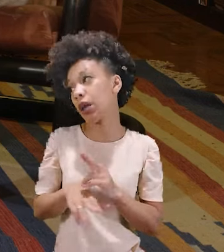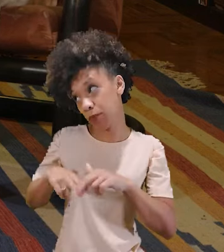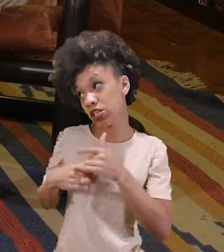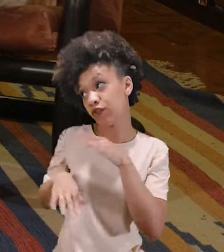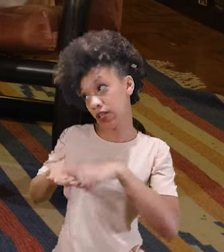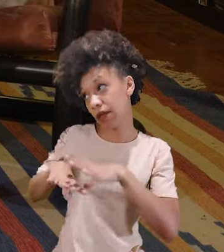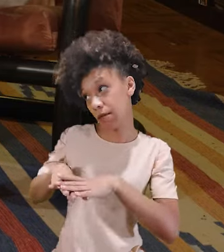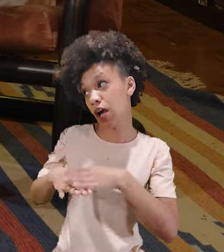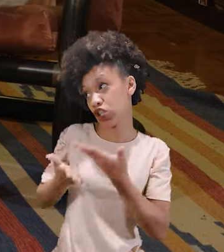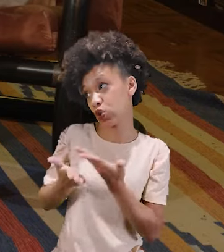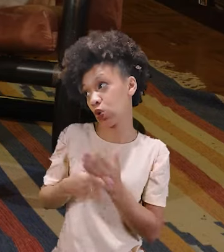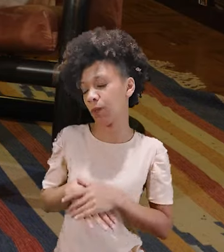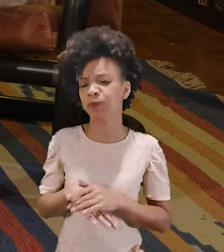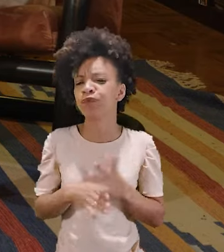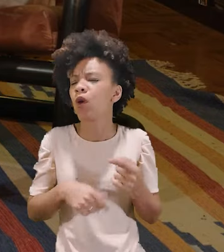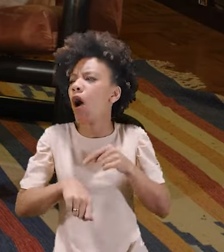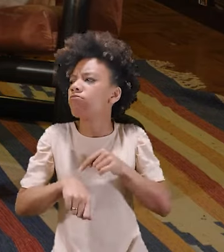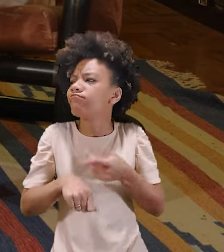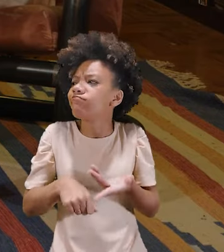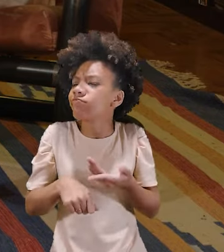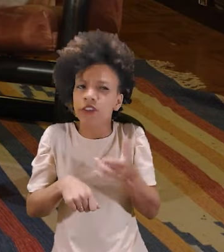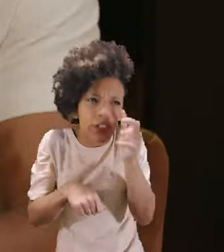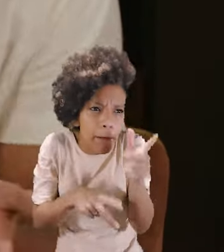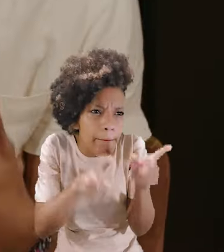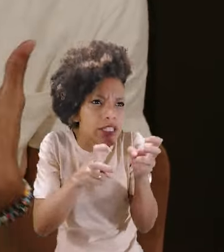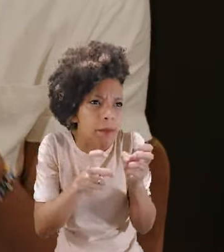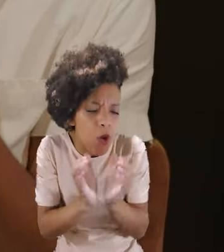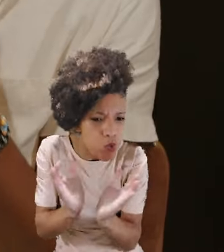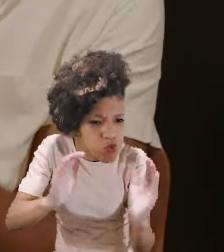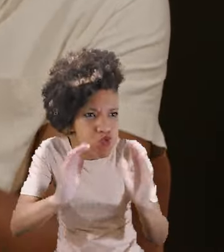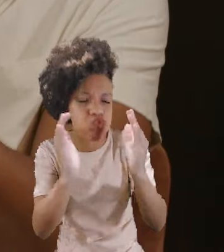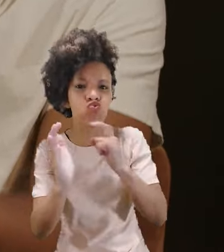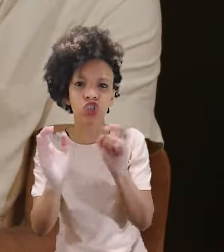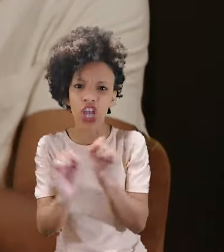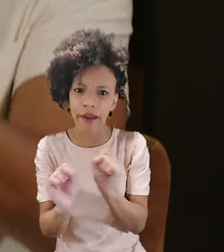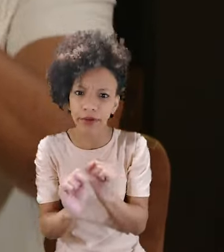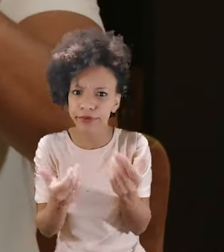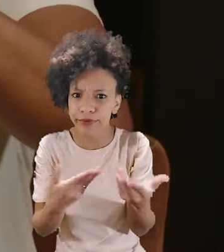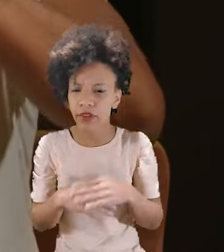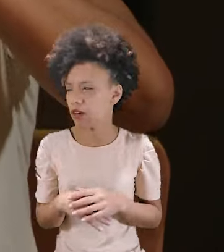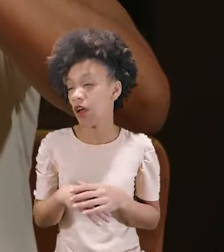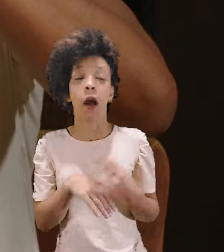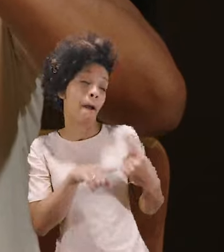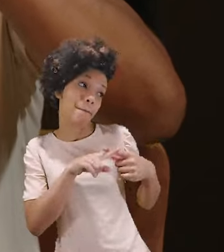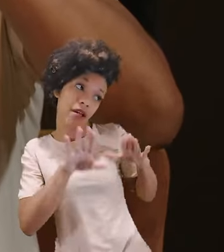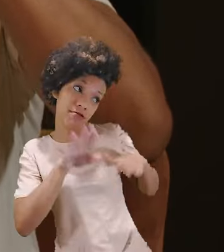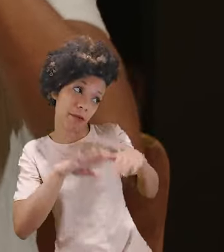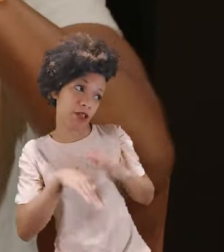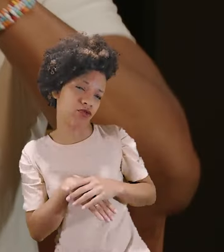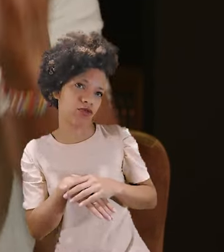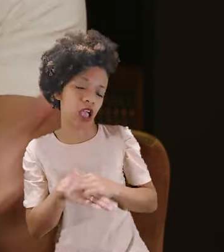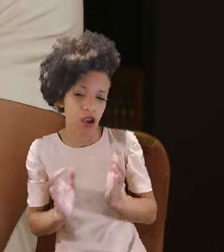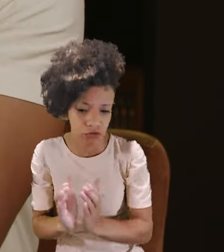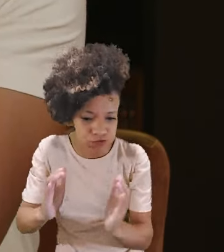preciso local em qual o tempo que você tem para ver um iceberg virado é Cibele depois é depende da proximidade depois também por quê que acontece bag você a